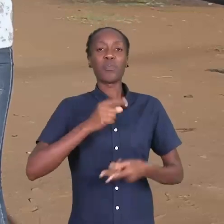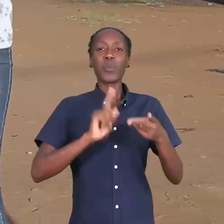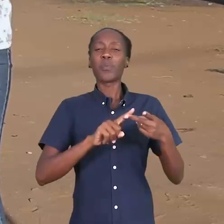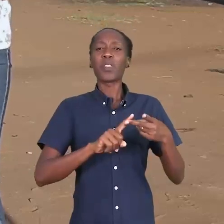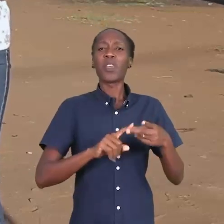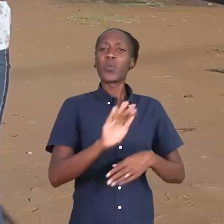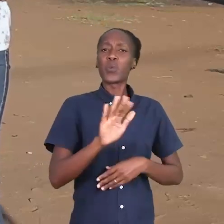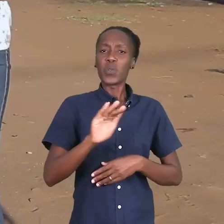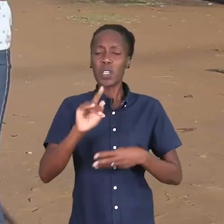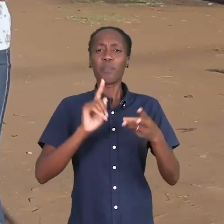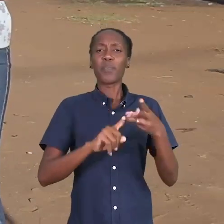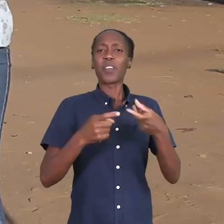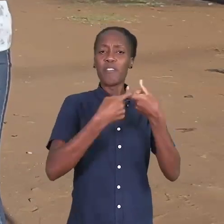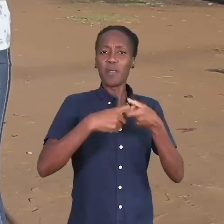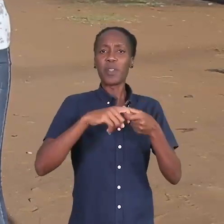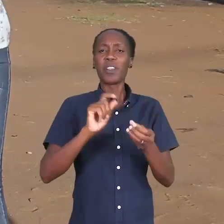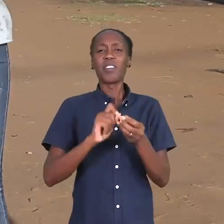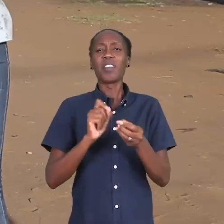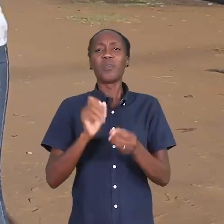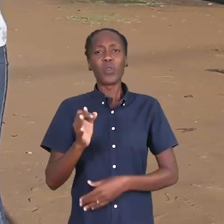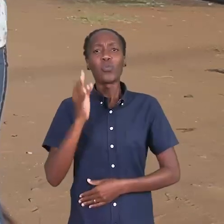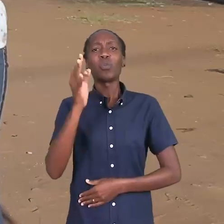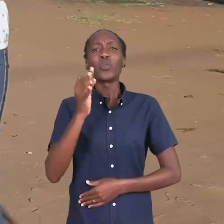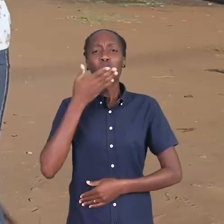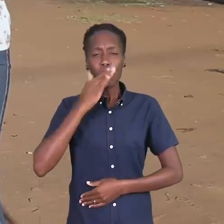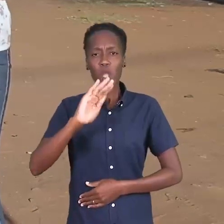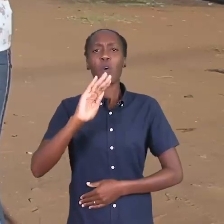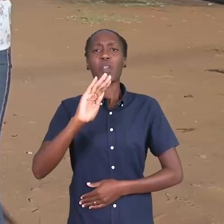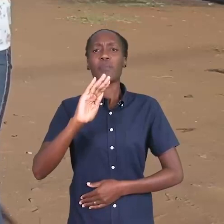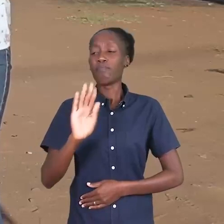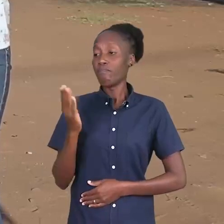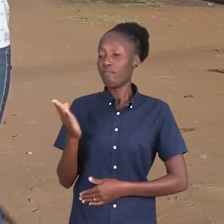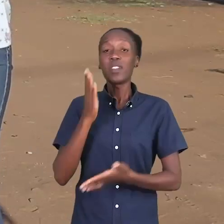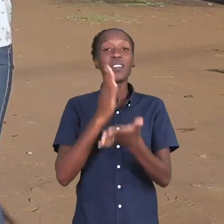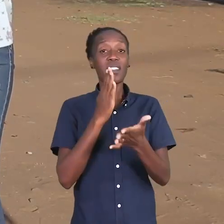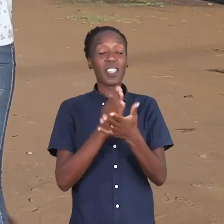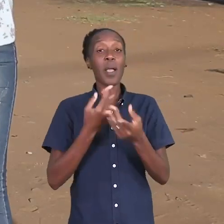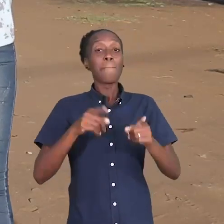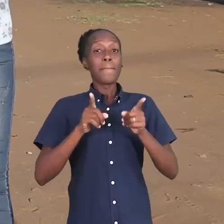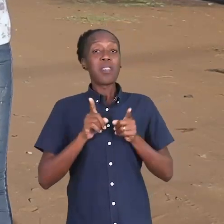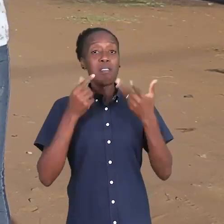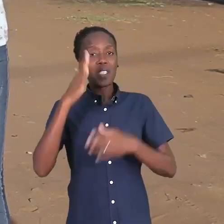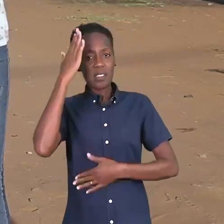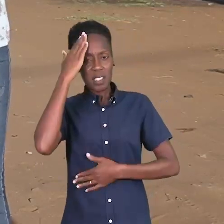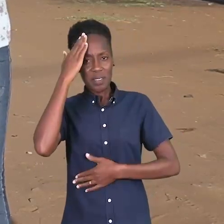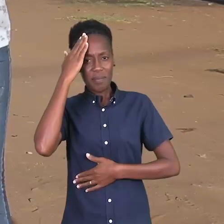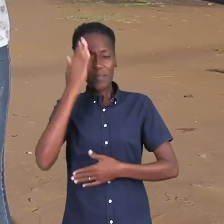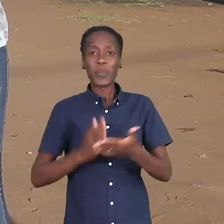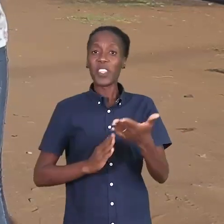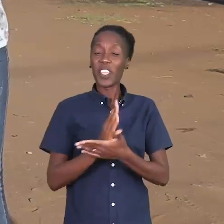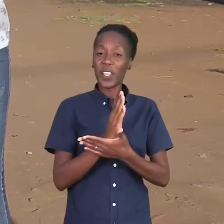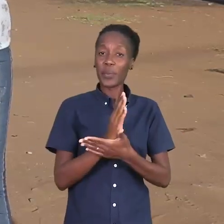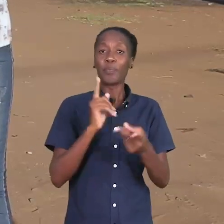que sejam social, familiar e financeiramente bem-sucedidas, Mina. Verdade, Cornélio. Estas meninas